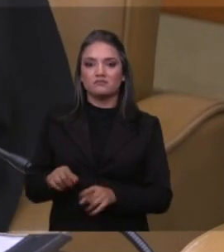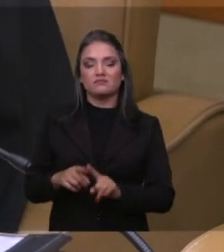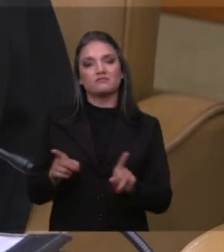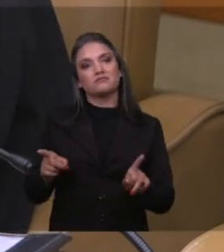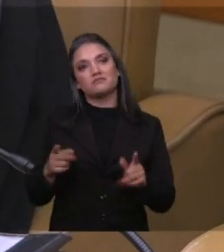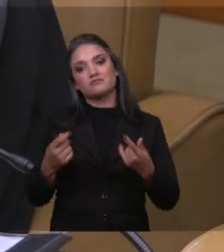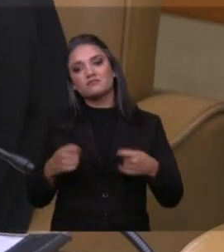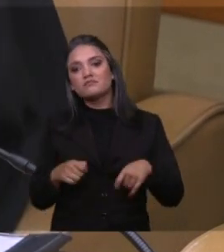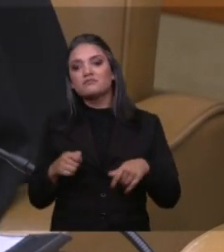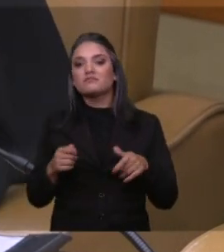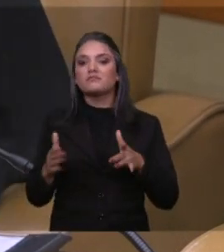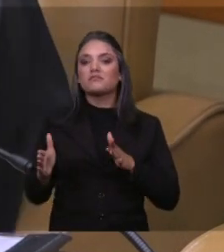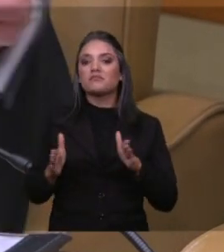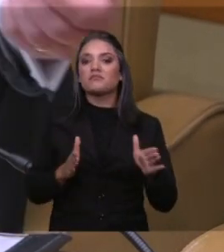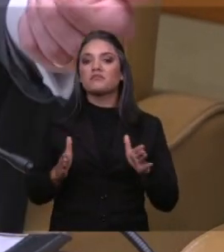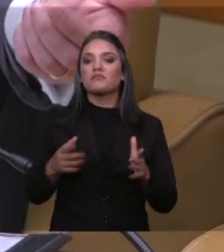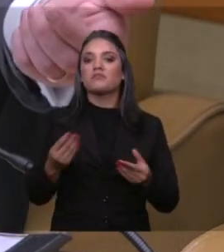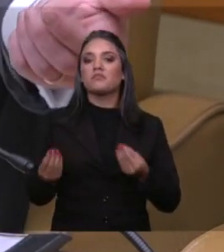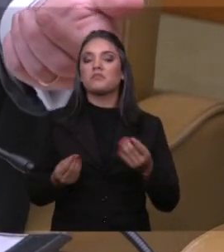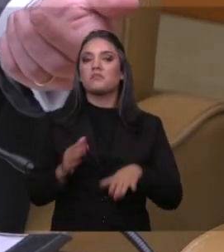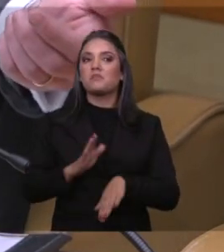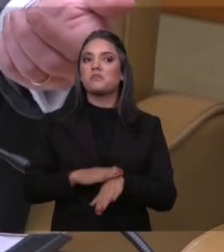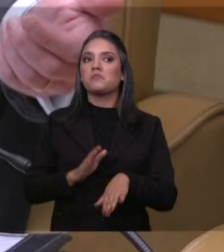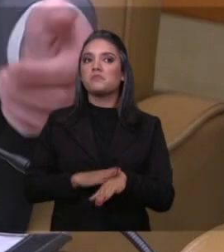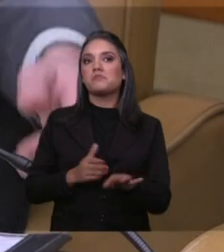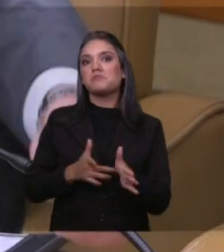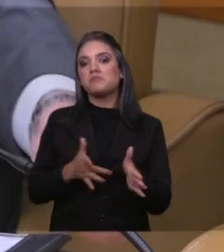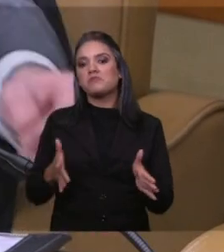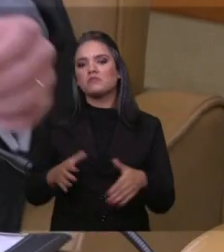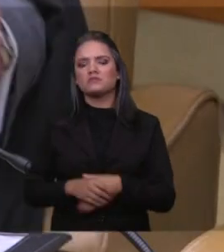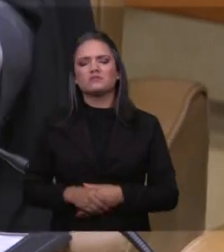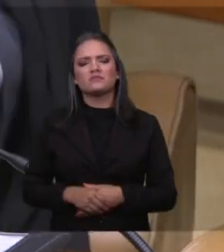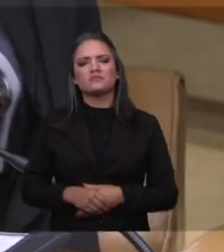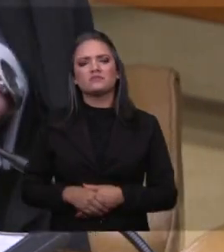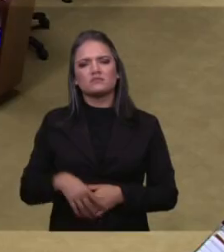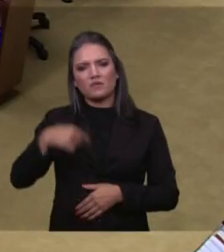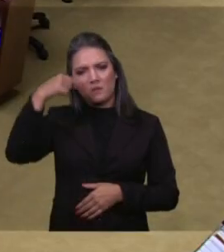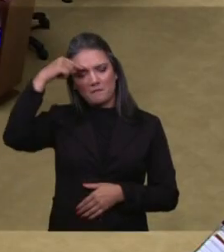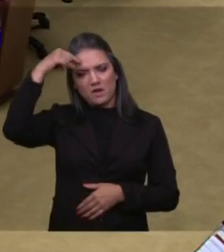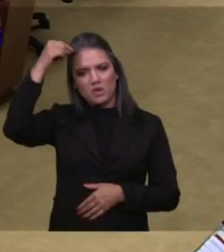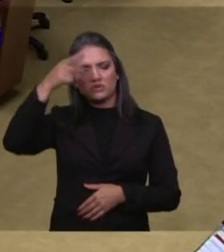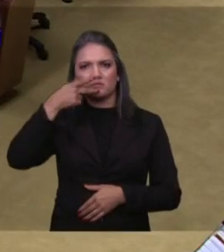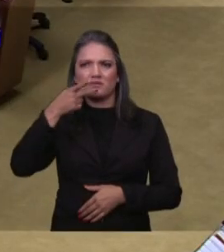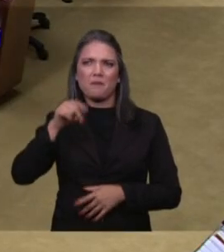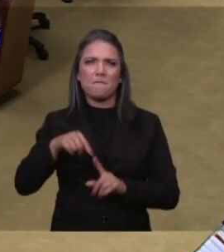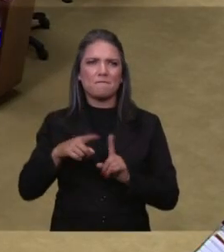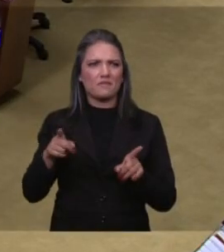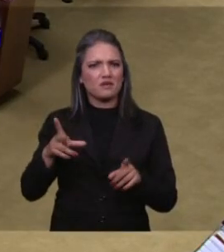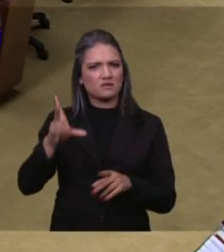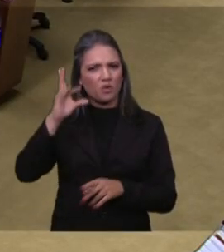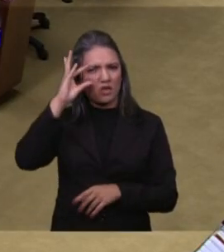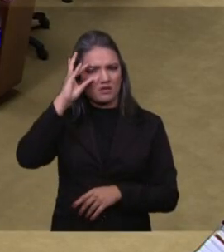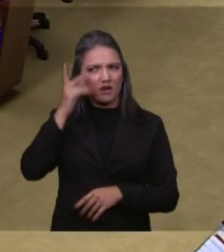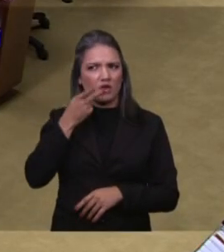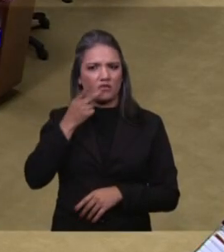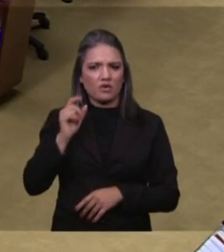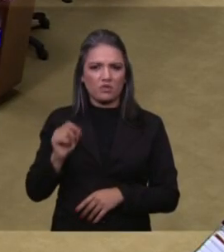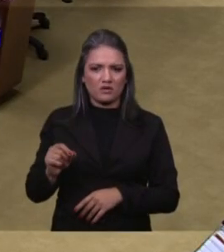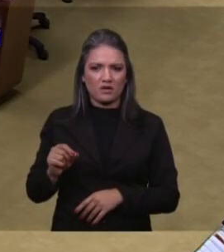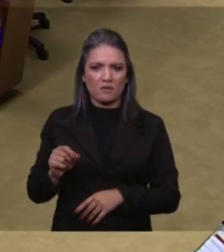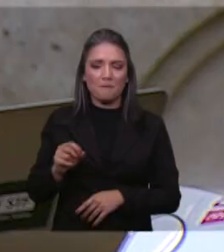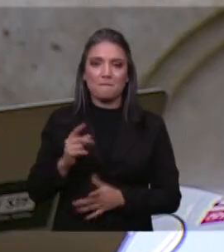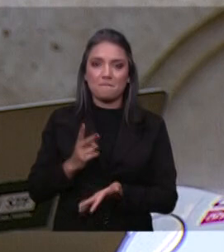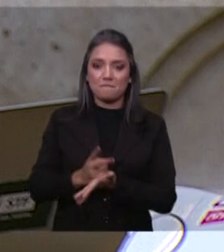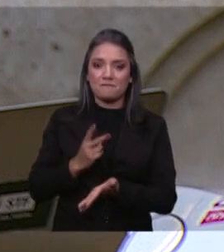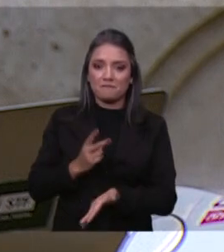em relação ao retorno do tempo. Mas, ministro Zanin, eu acho que o ministro André disse é que, mesmo quem considerasse